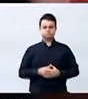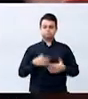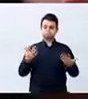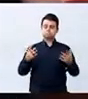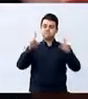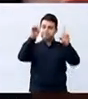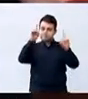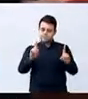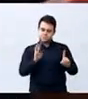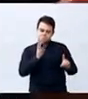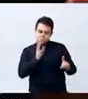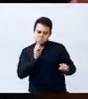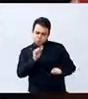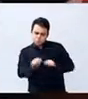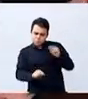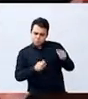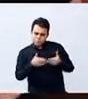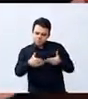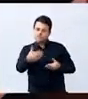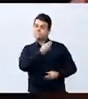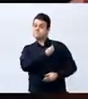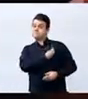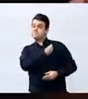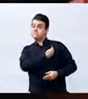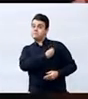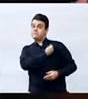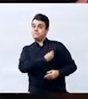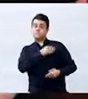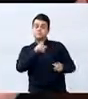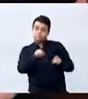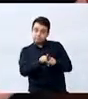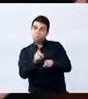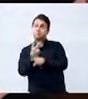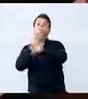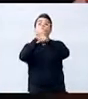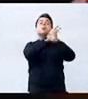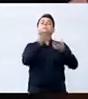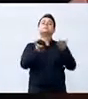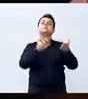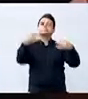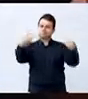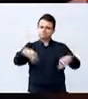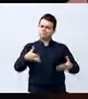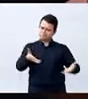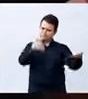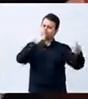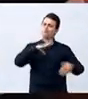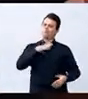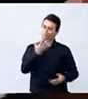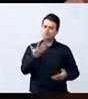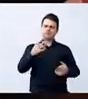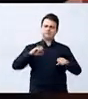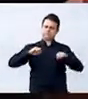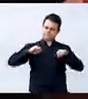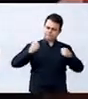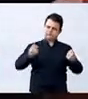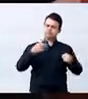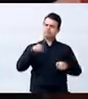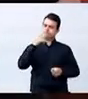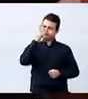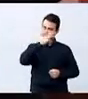Reconhecer a deficiência com que tem de lidar, conviver com ela e buscar o melhor tipo de tratamento requer coragem, empenho e